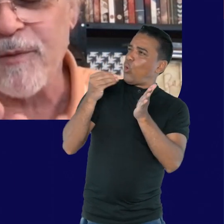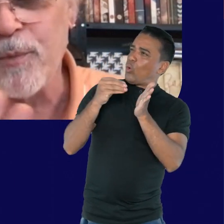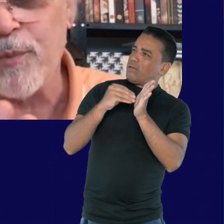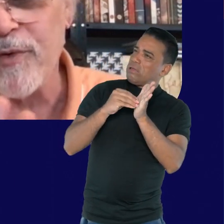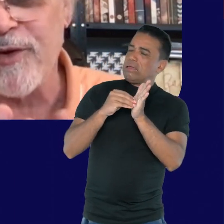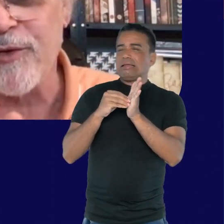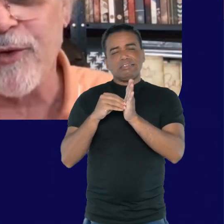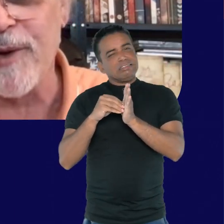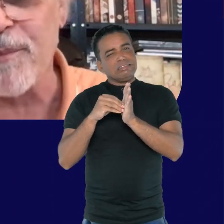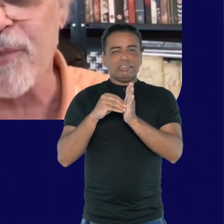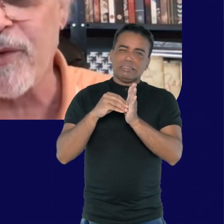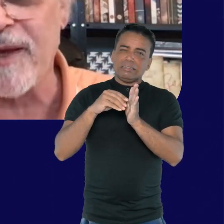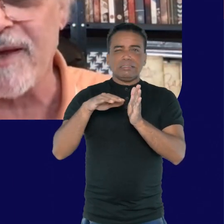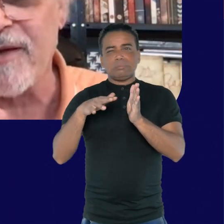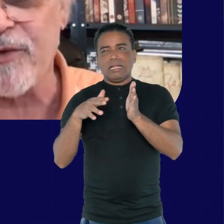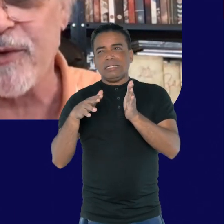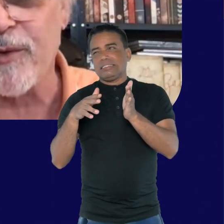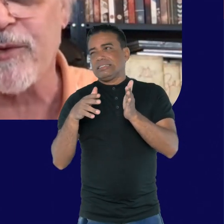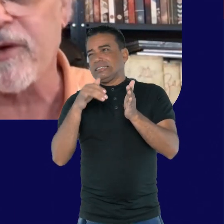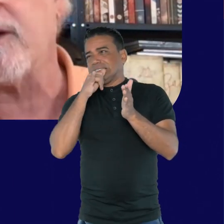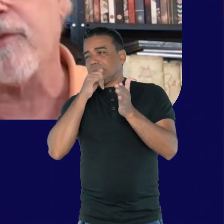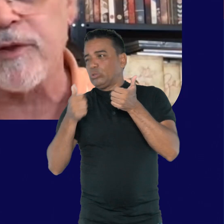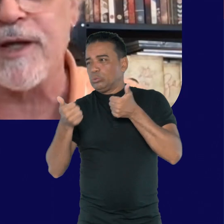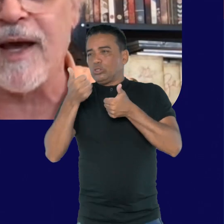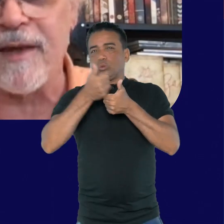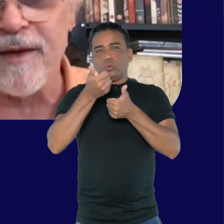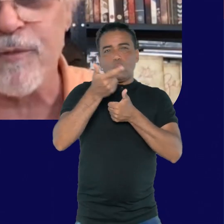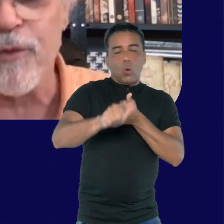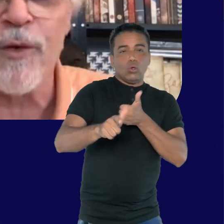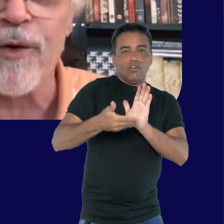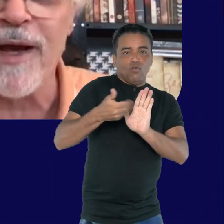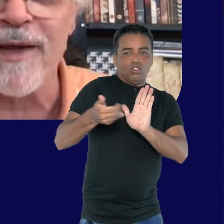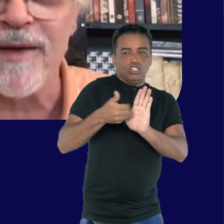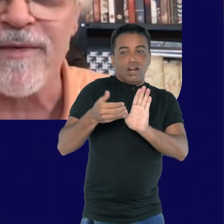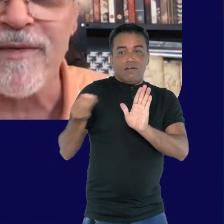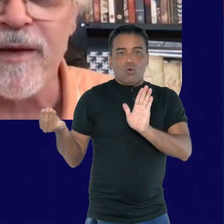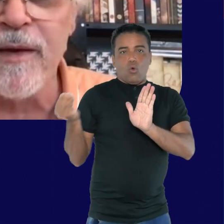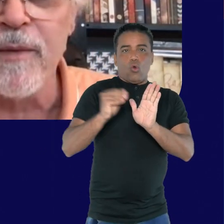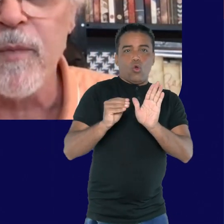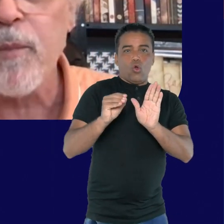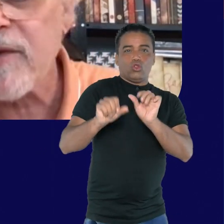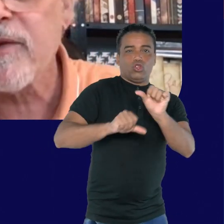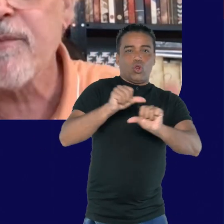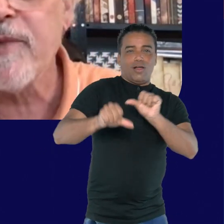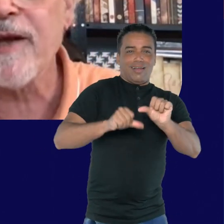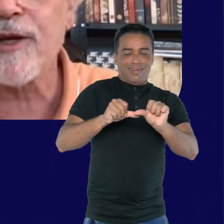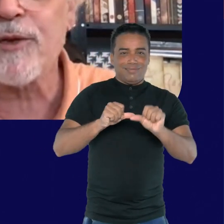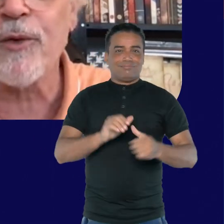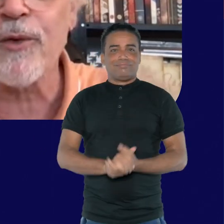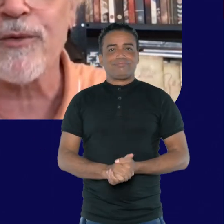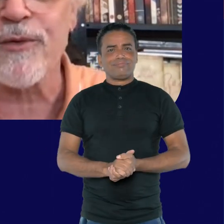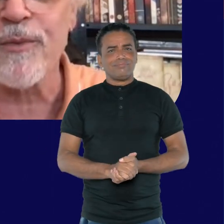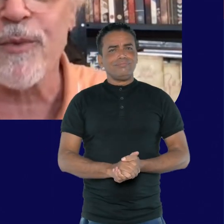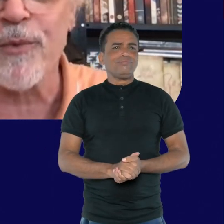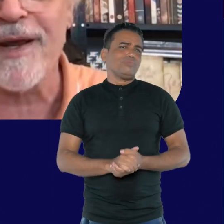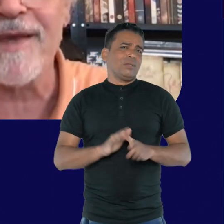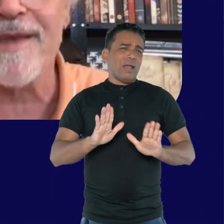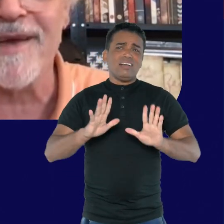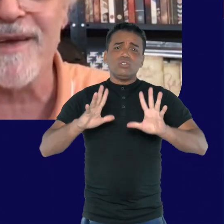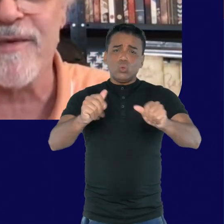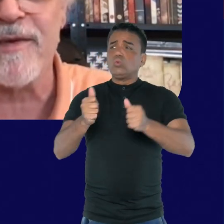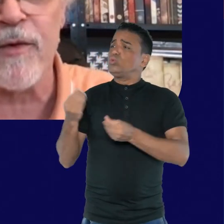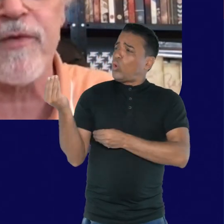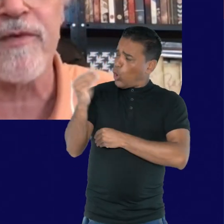meio que se sobrepõe a esse outro aqui, eu vou tirar ele e vou colocar esse. Mas deixa todos, por